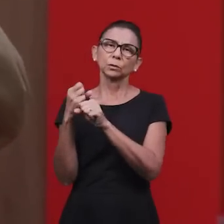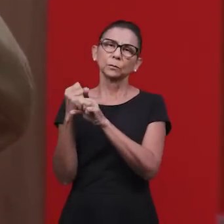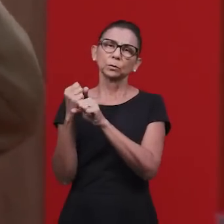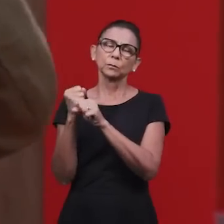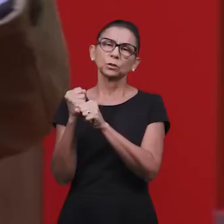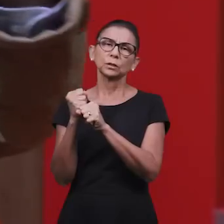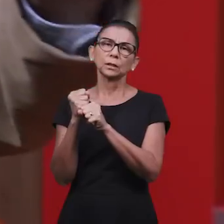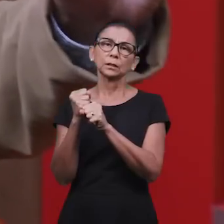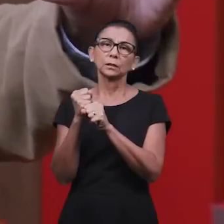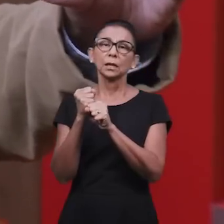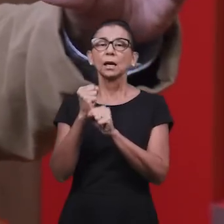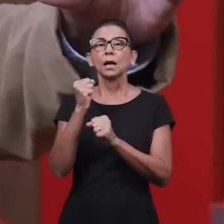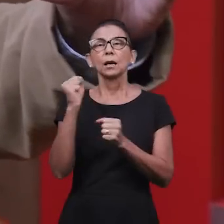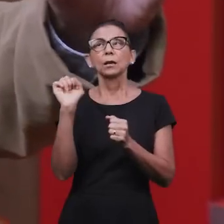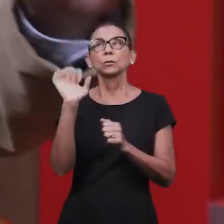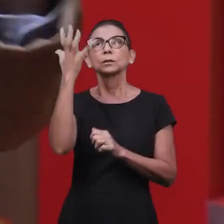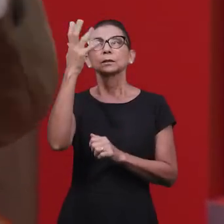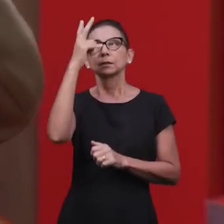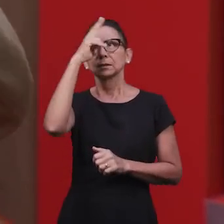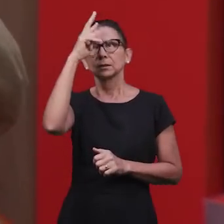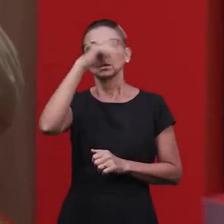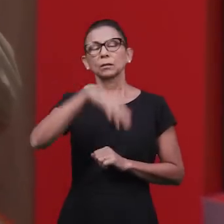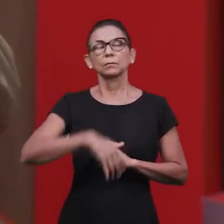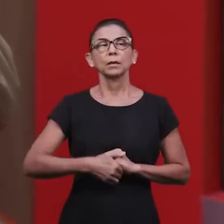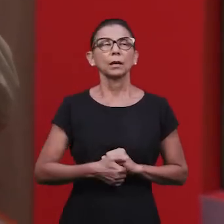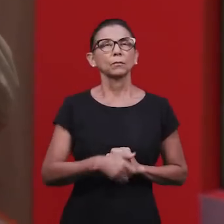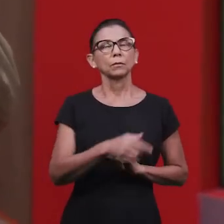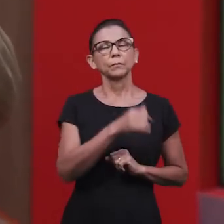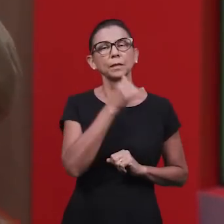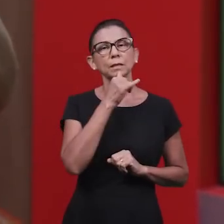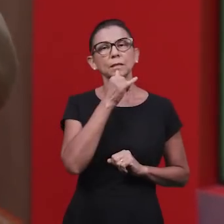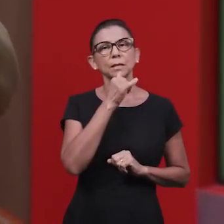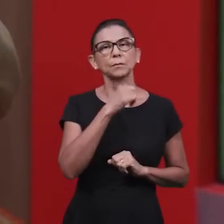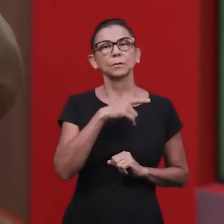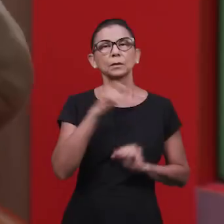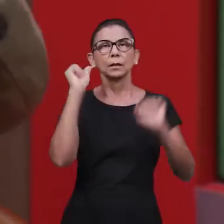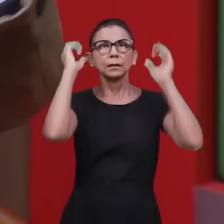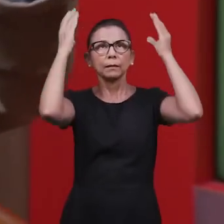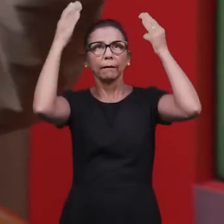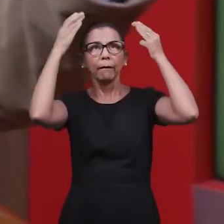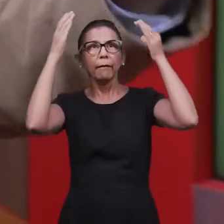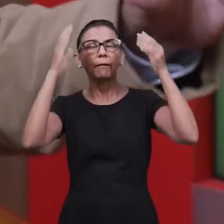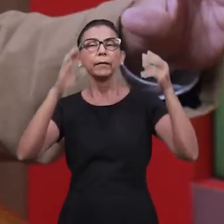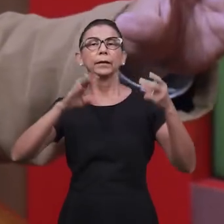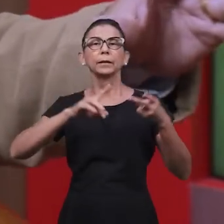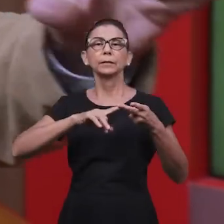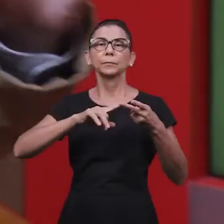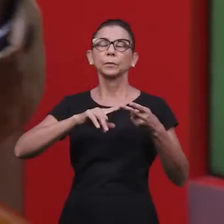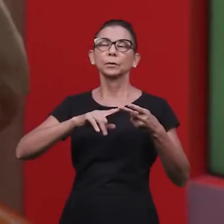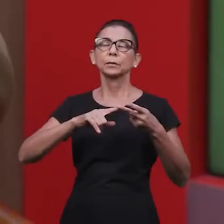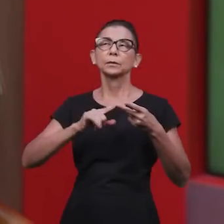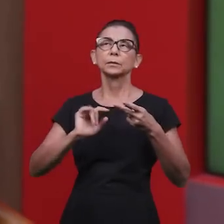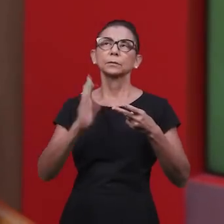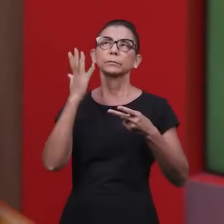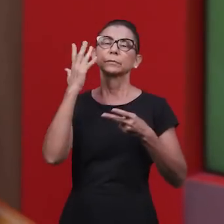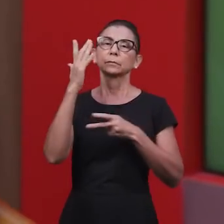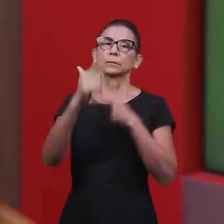é? Fulano é rei, depois foi deposto, levantado outro rei, as